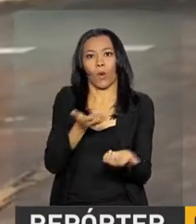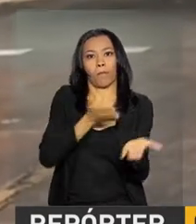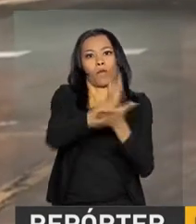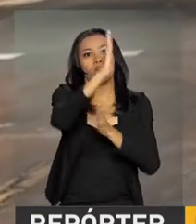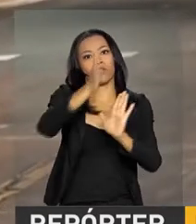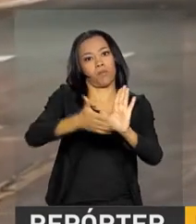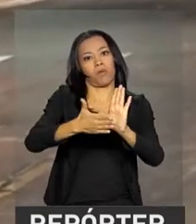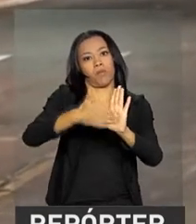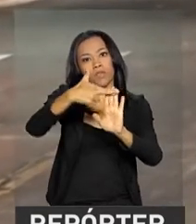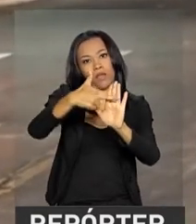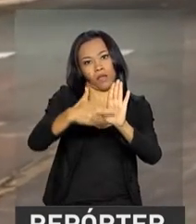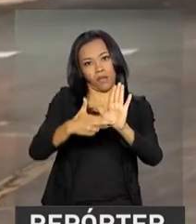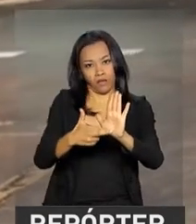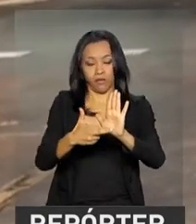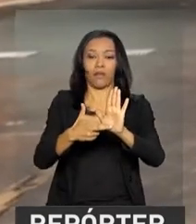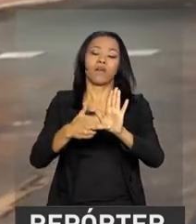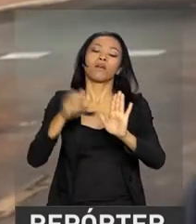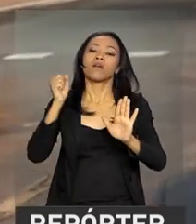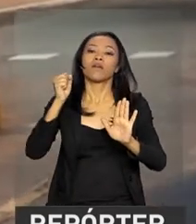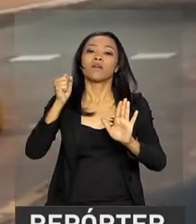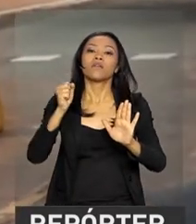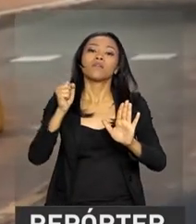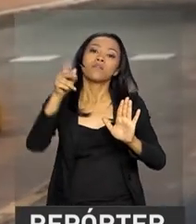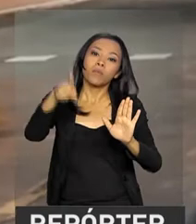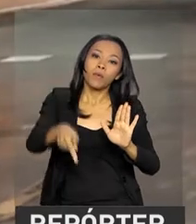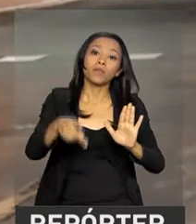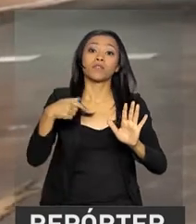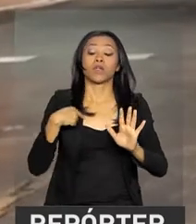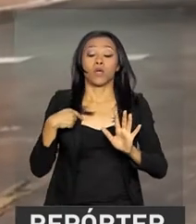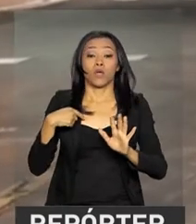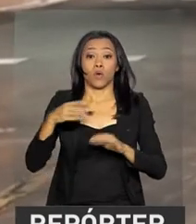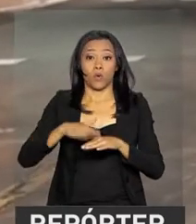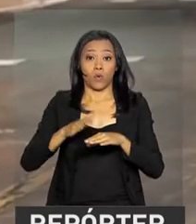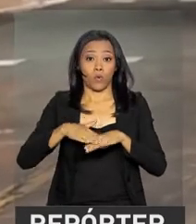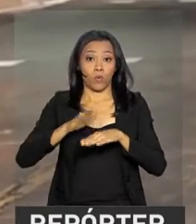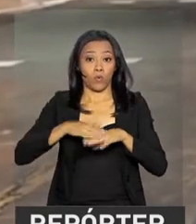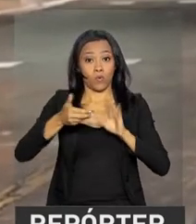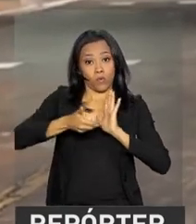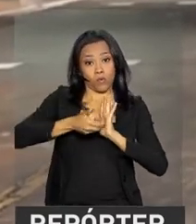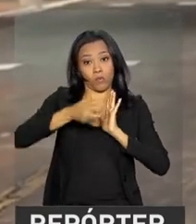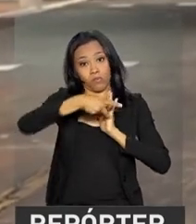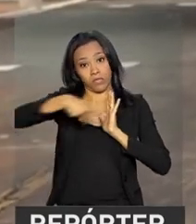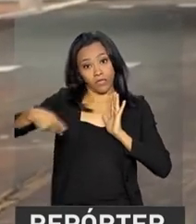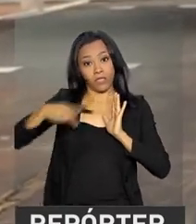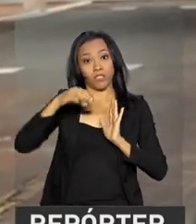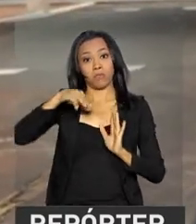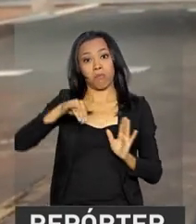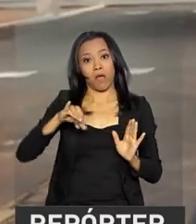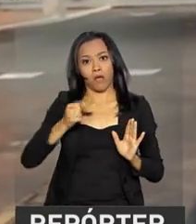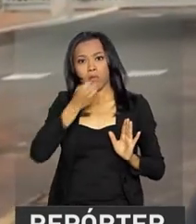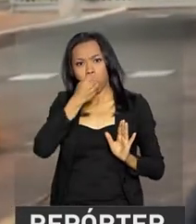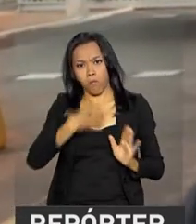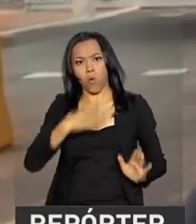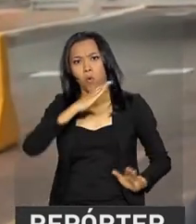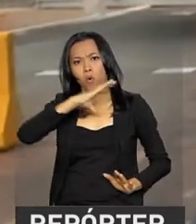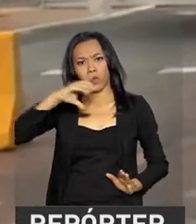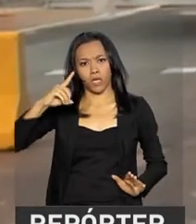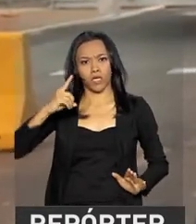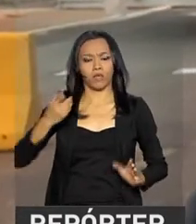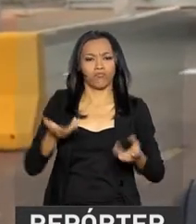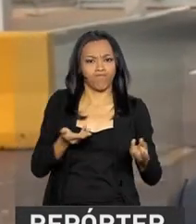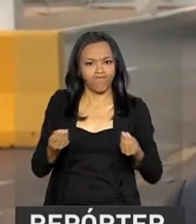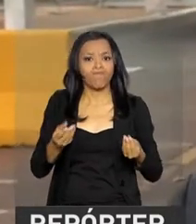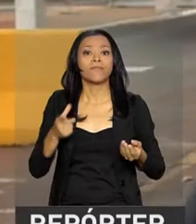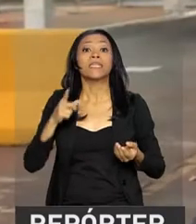rodrigo maia que coordena bastante competência os trabalhos têm feito a sua avaliação na nossa bancada aumentou nos